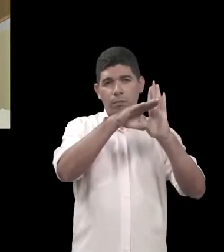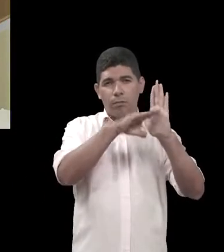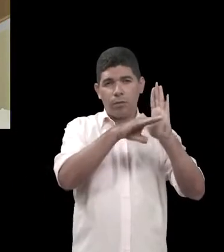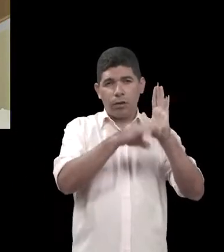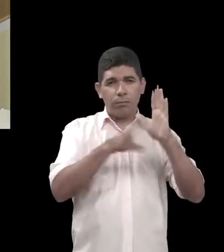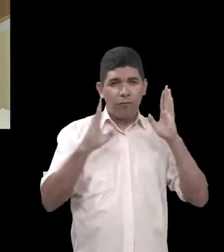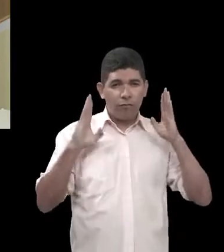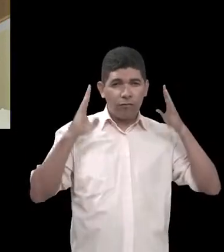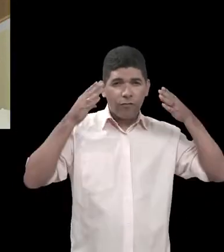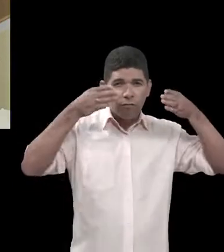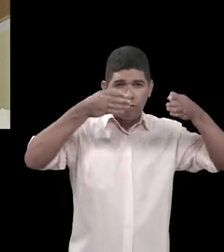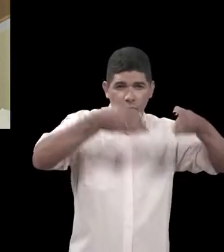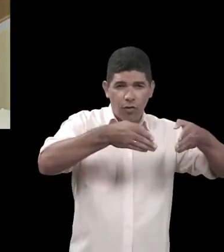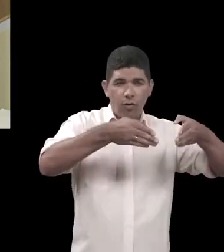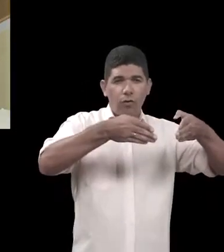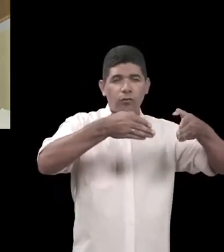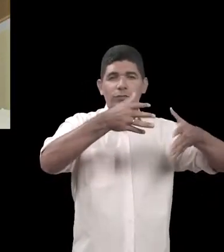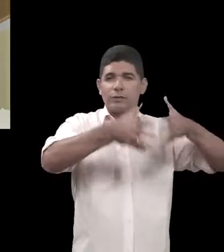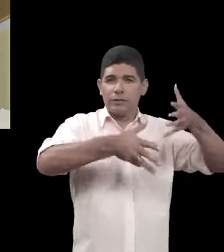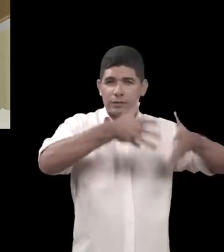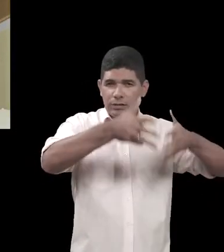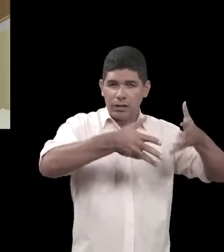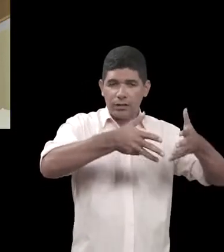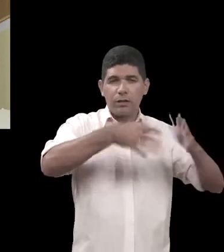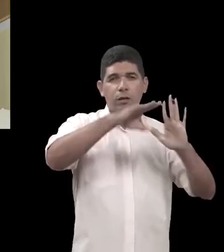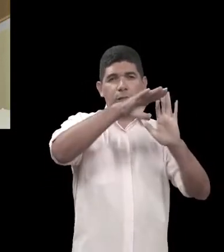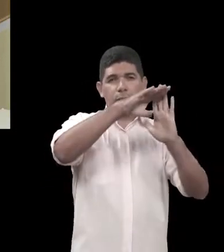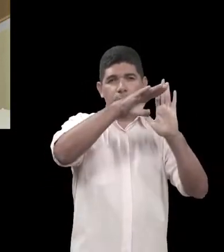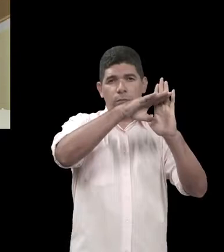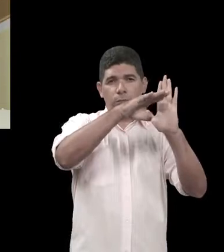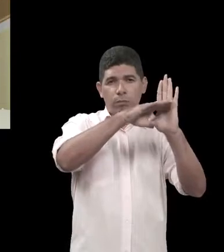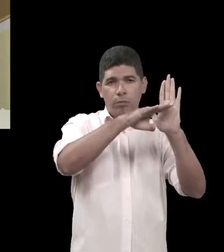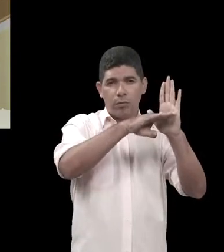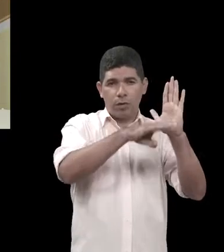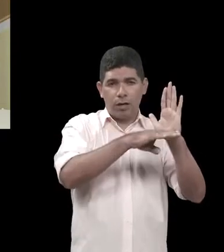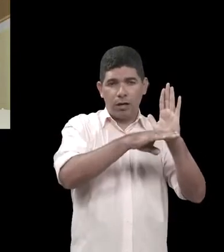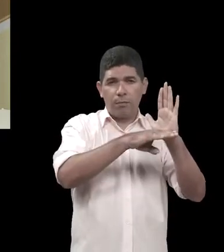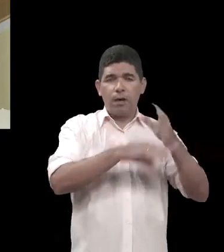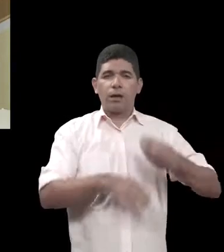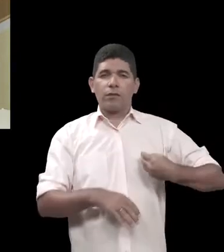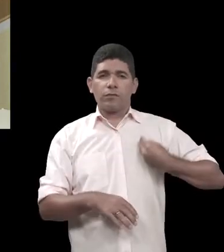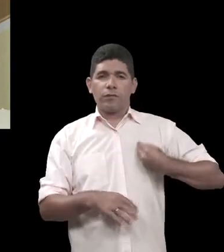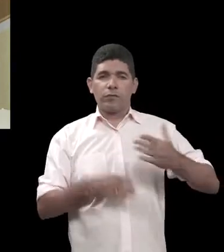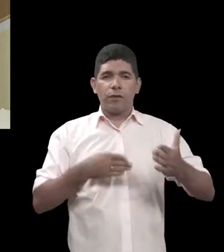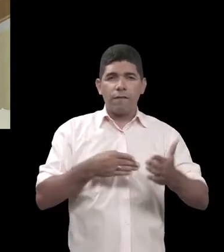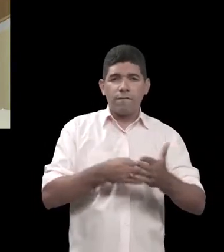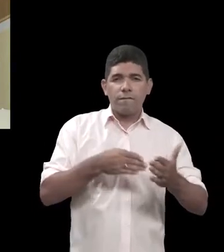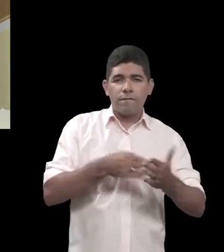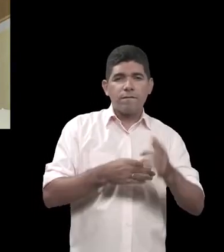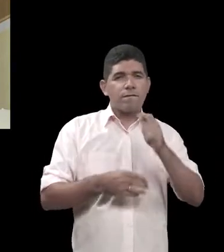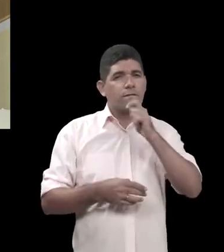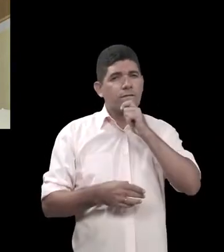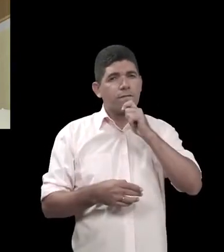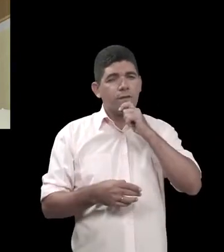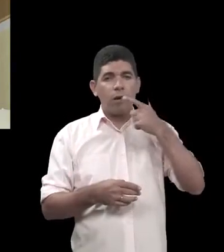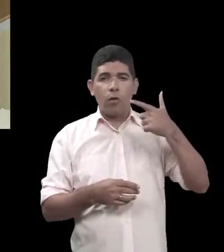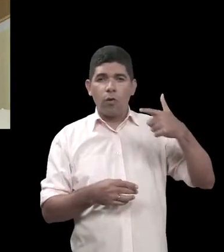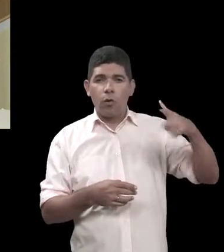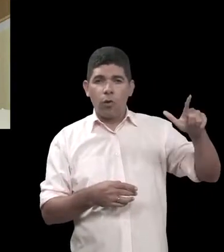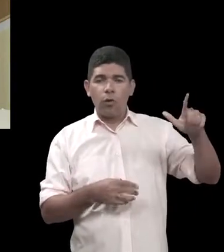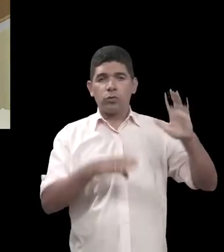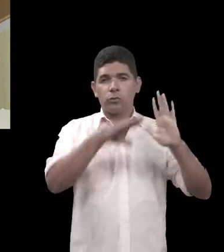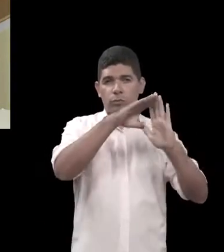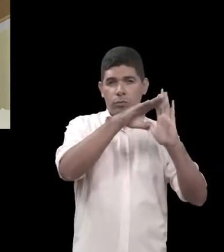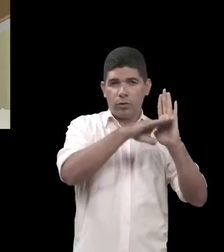também começaram a surgir no Brasil. E um desses programas foi o Viver Sem Limite, Incluir também, né?